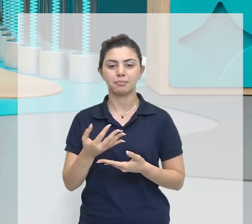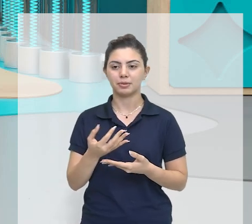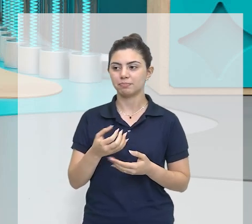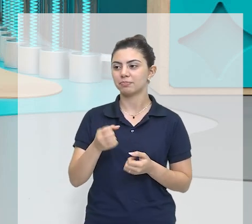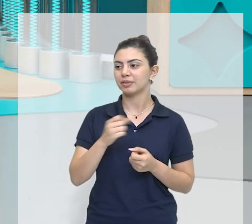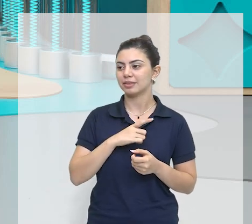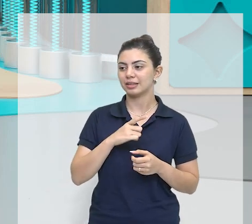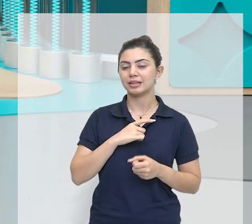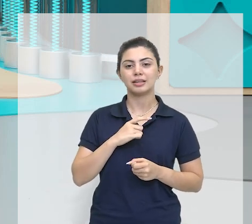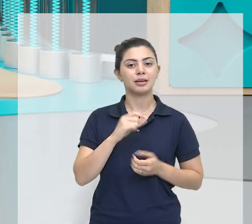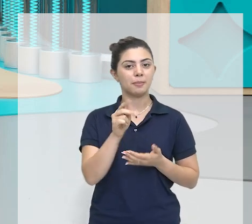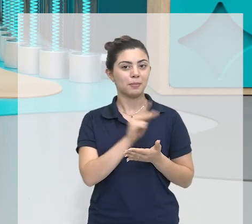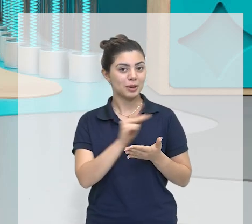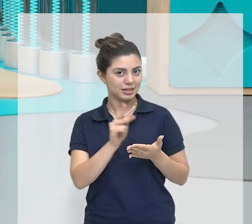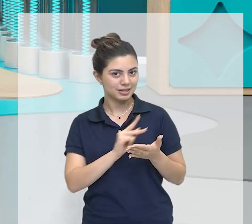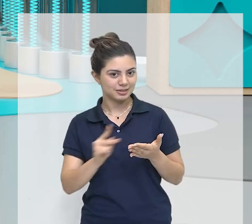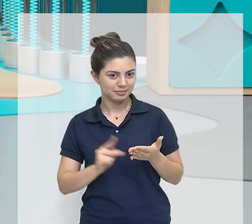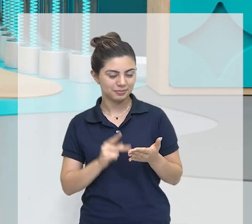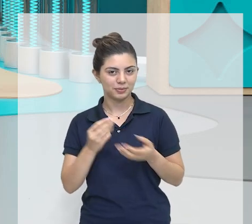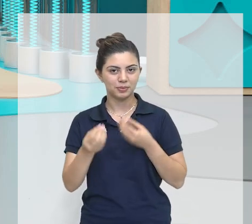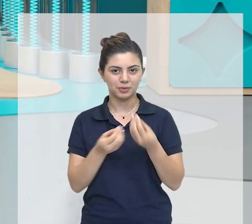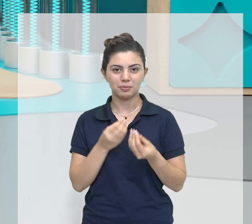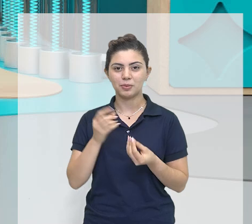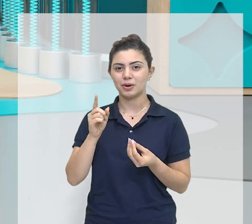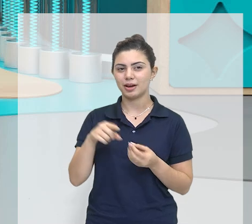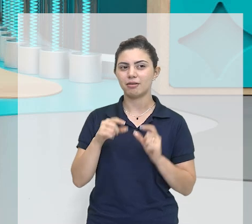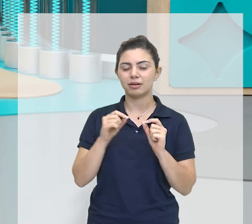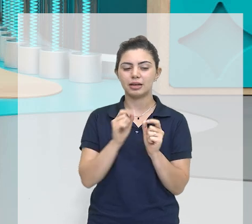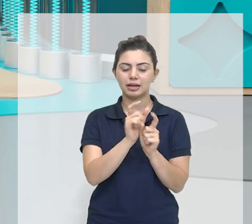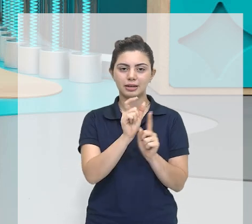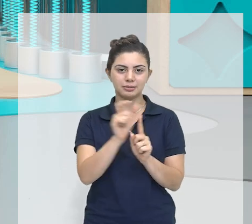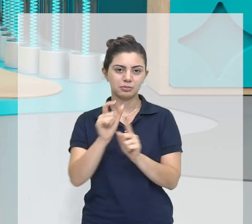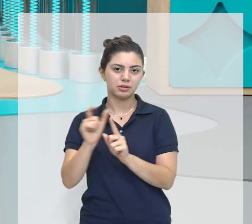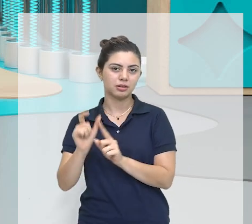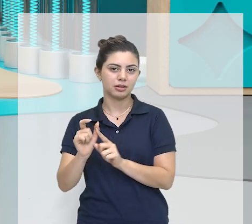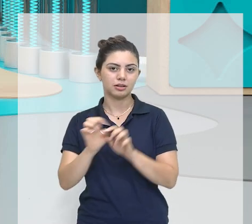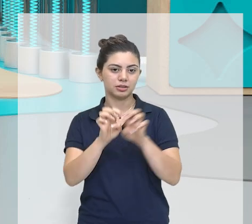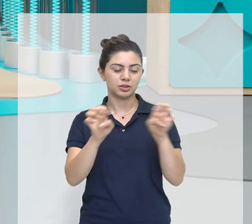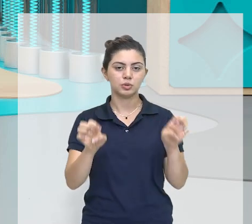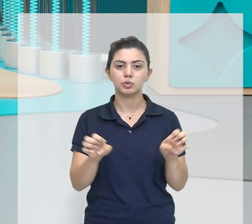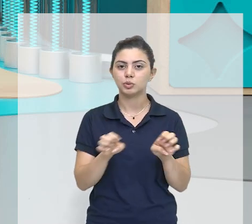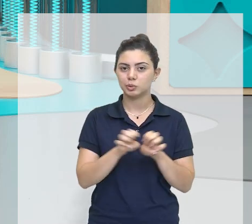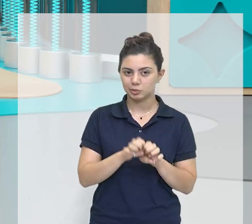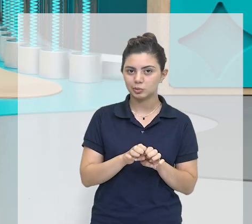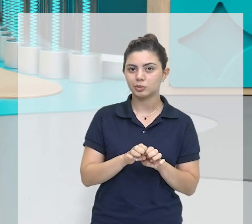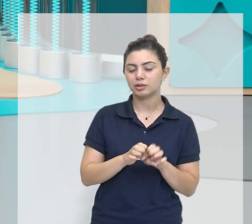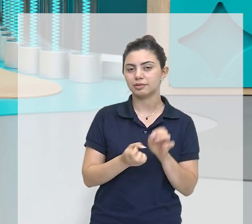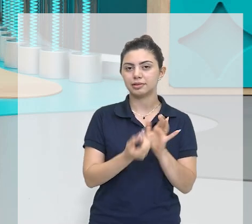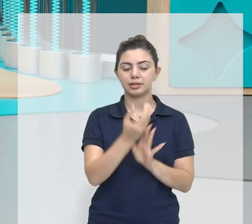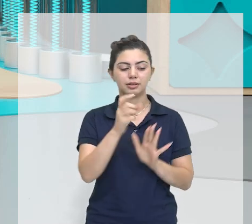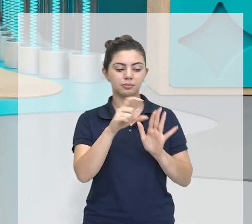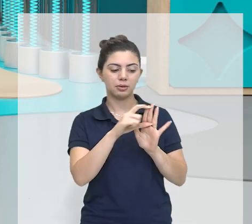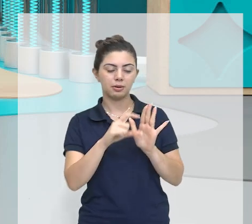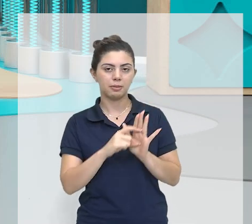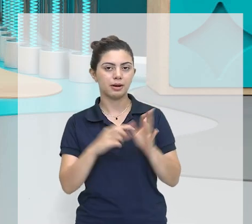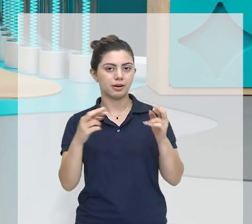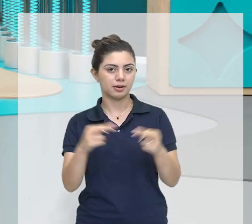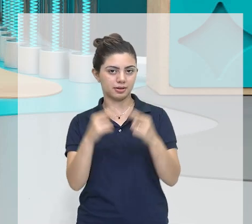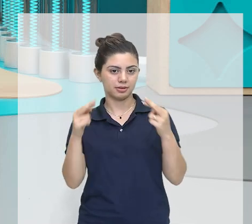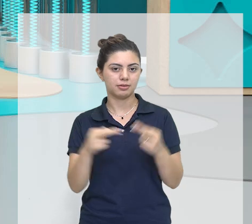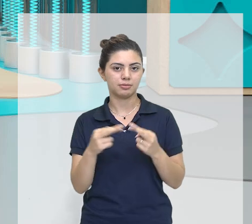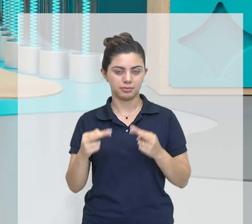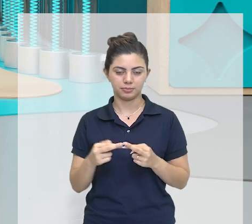a organização que as palavras se encontram, né? Formando versos, rimas e